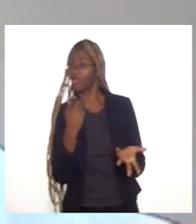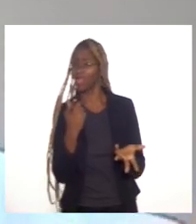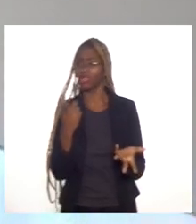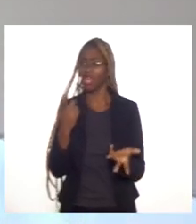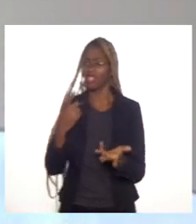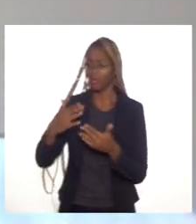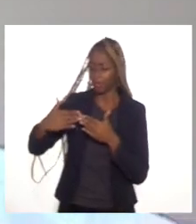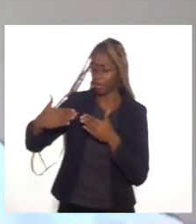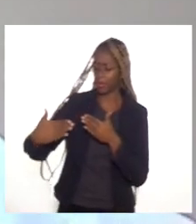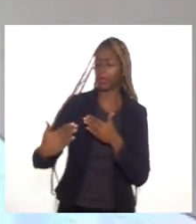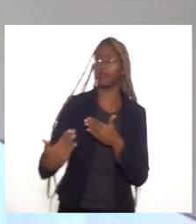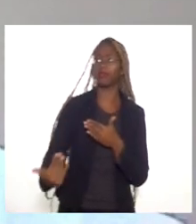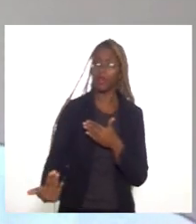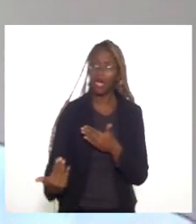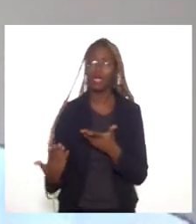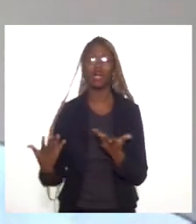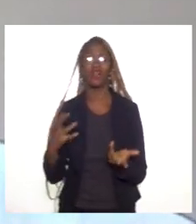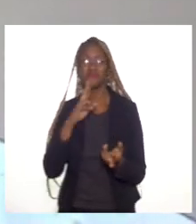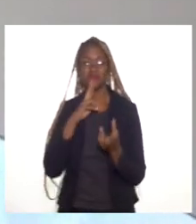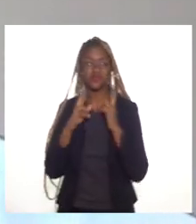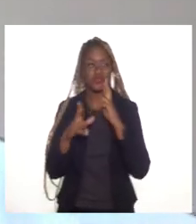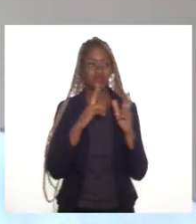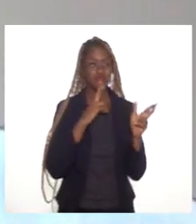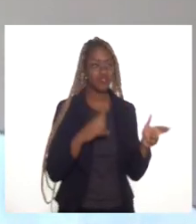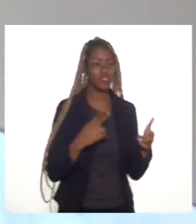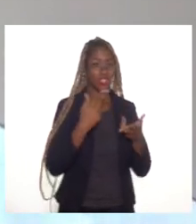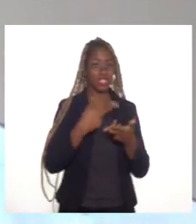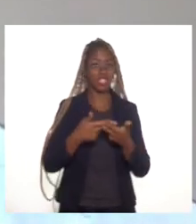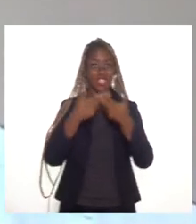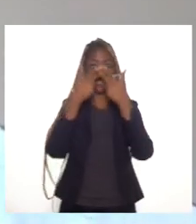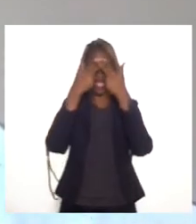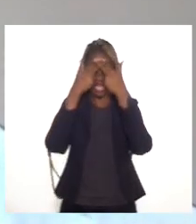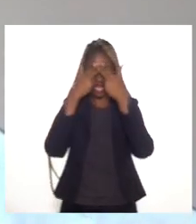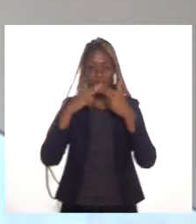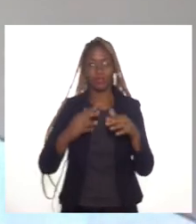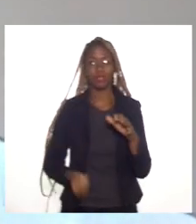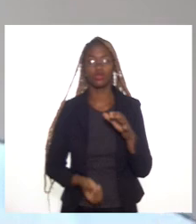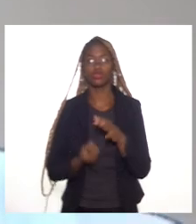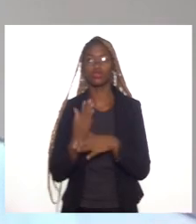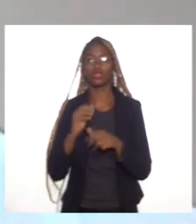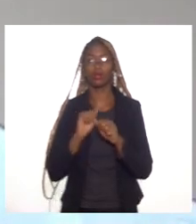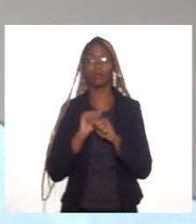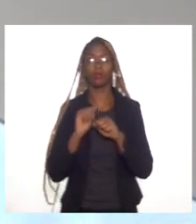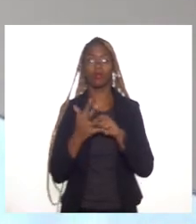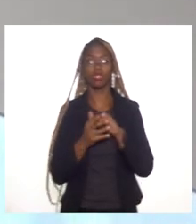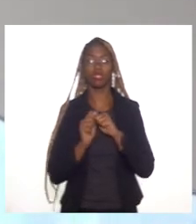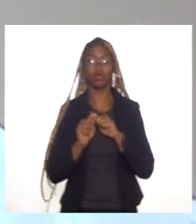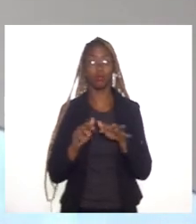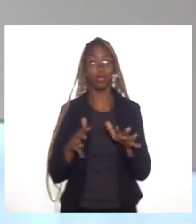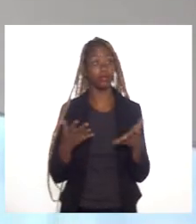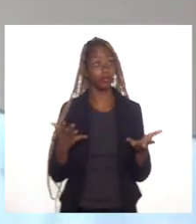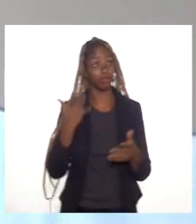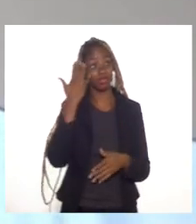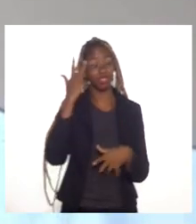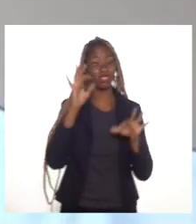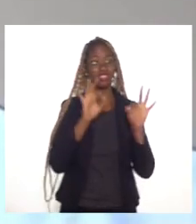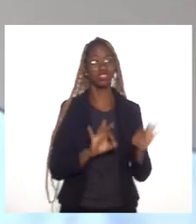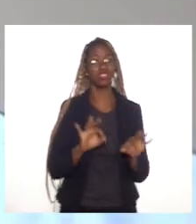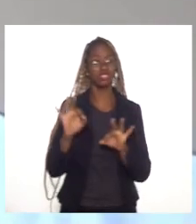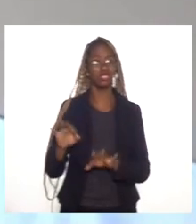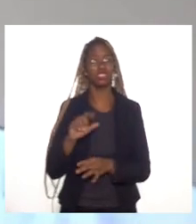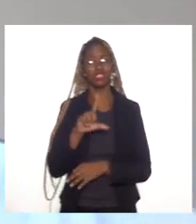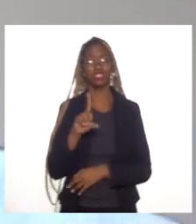consequências, dos traumas, nessas duas áreas provocadas pela pandemia, eu acho que se justificaria que esta LDO